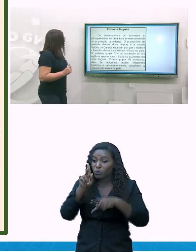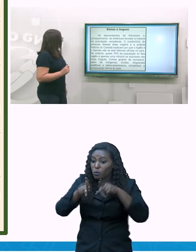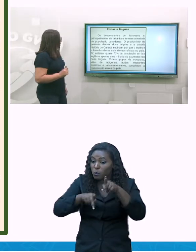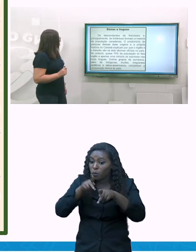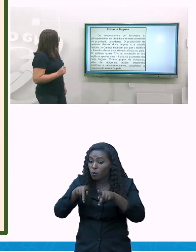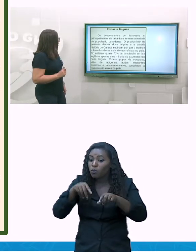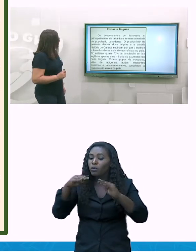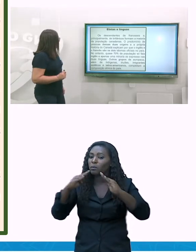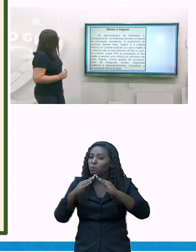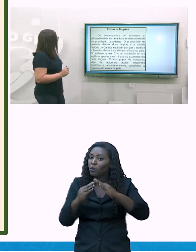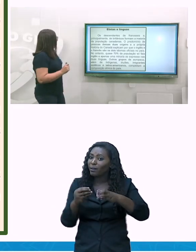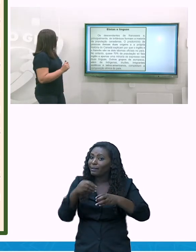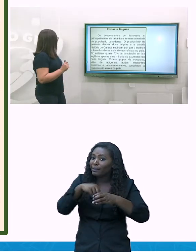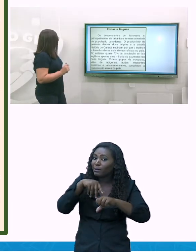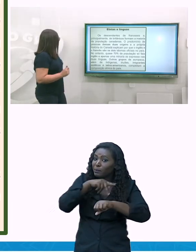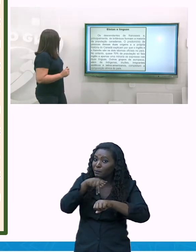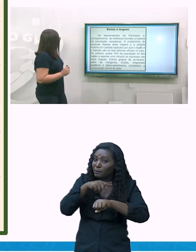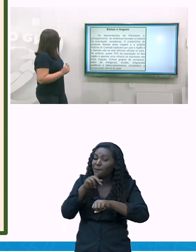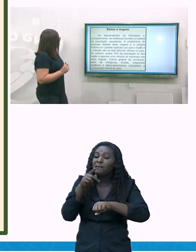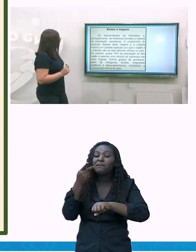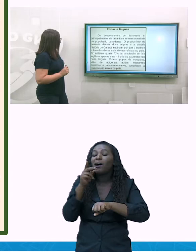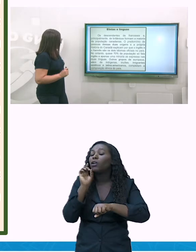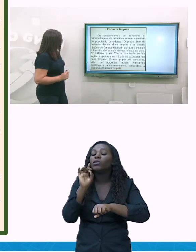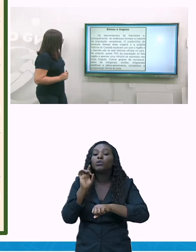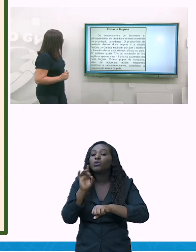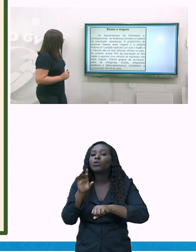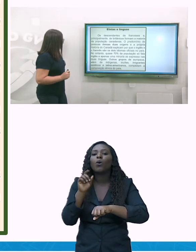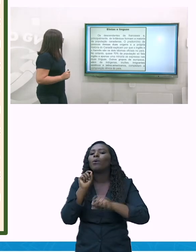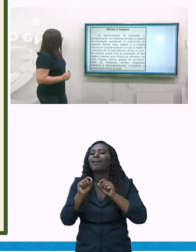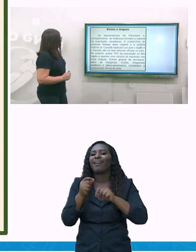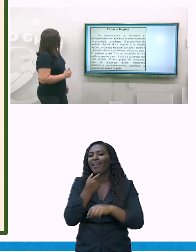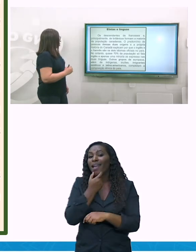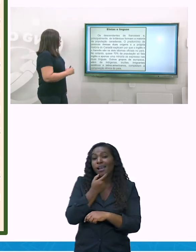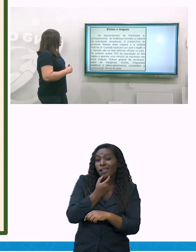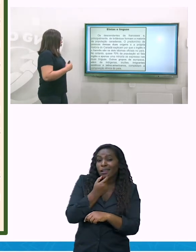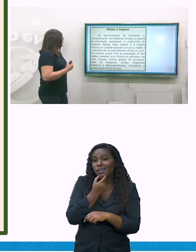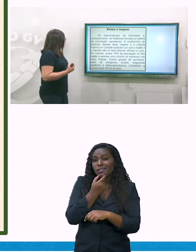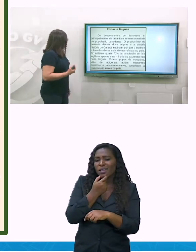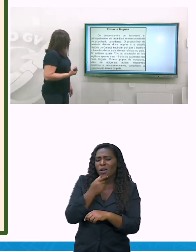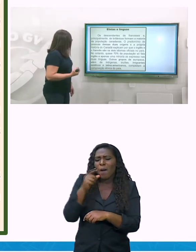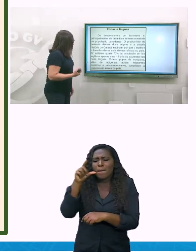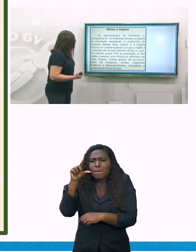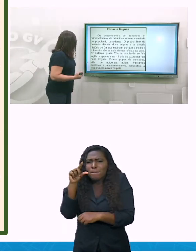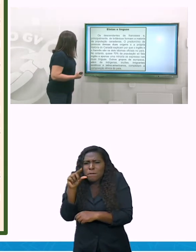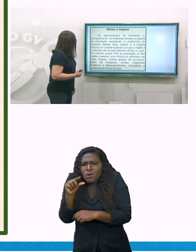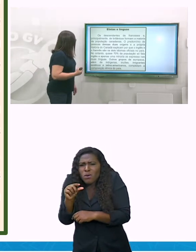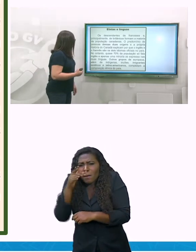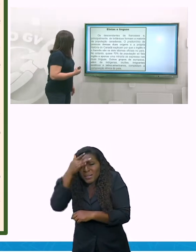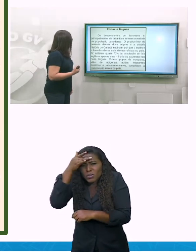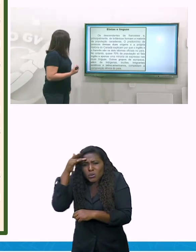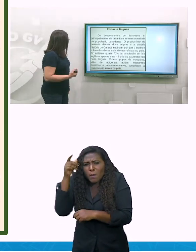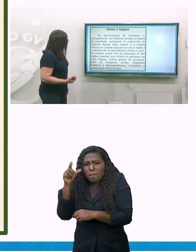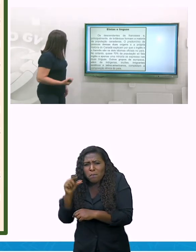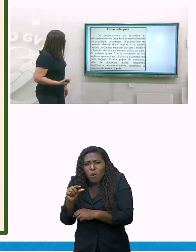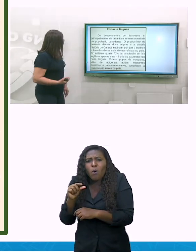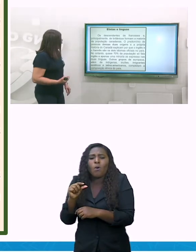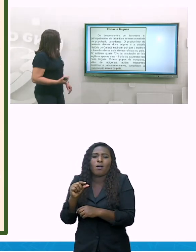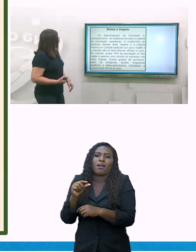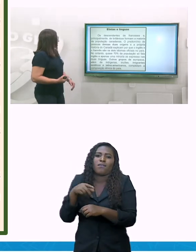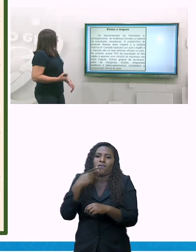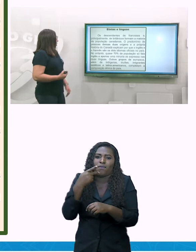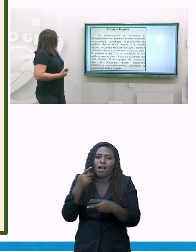apenas uma minoria se expressa nas 2 línguas. Outros grupos europeus, além de